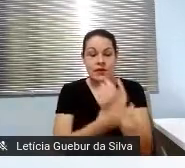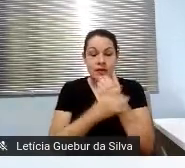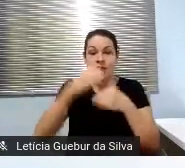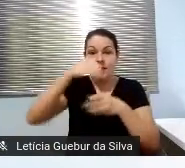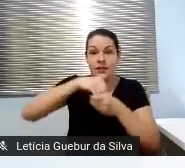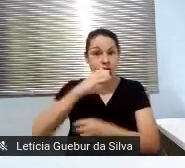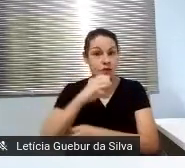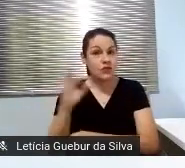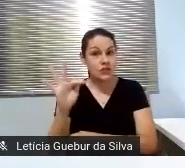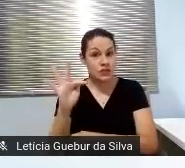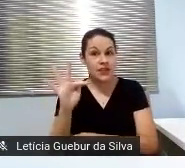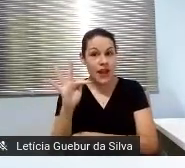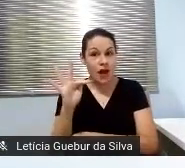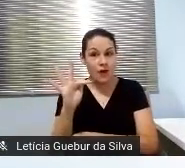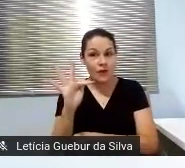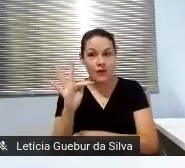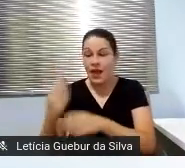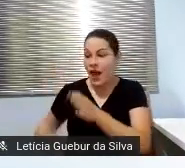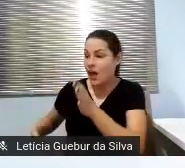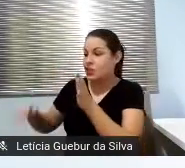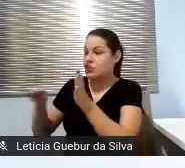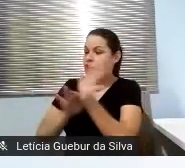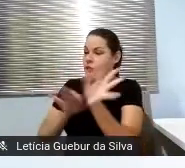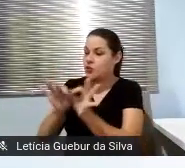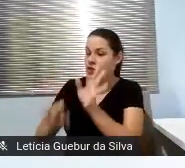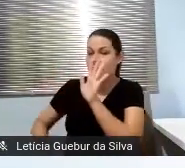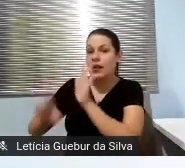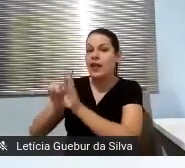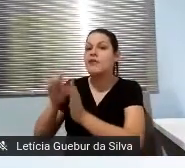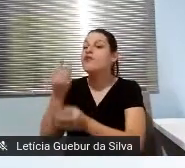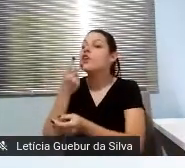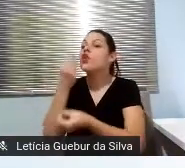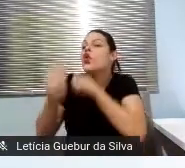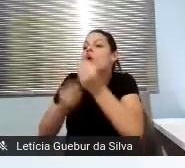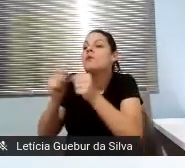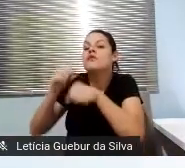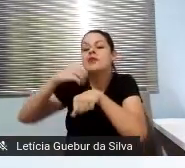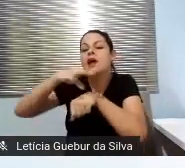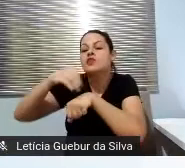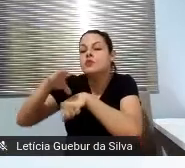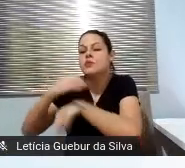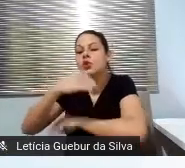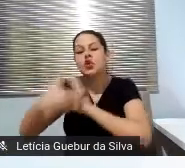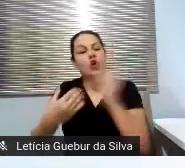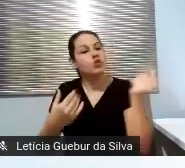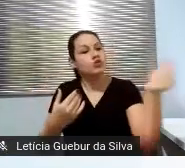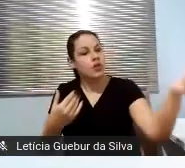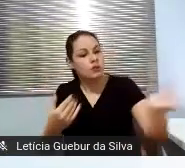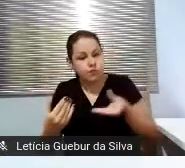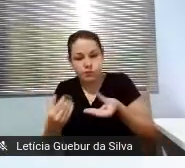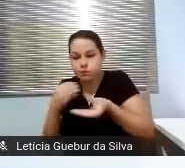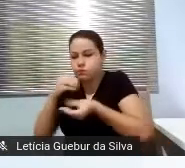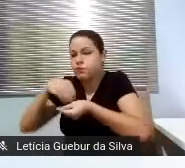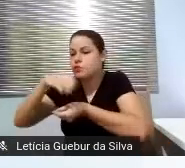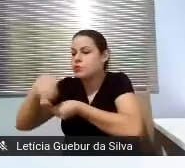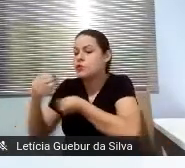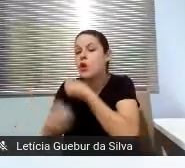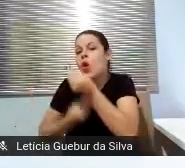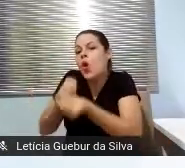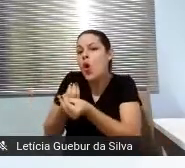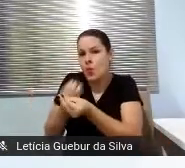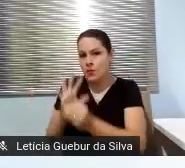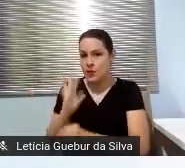Constituição e que vem um projeto de lei regulamentando a forma de distribuição desses recursos que foi regulamentado dentro da Constituição, ou que